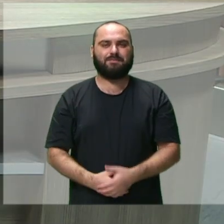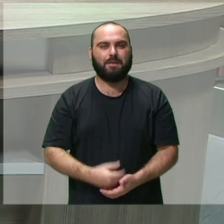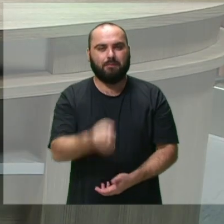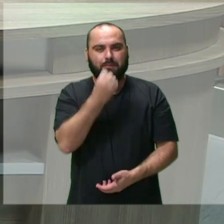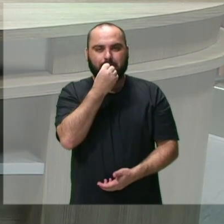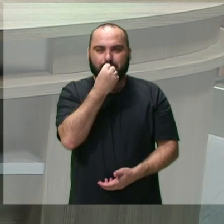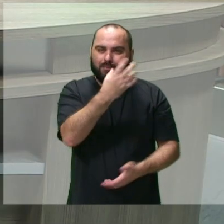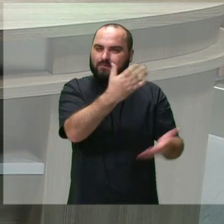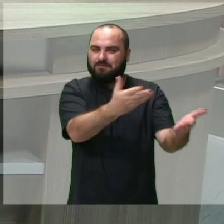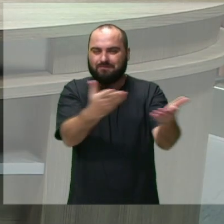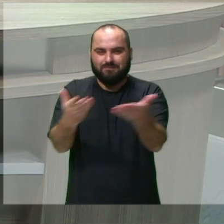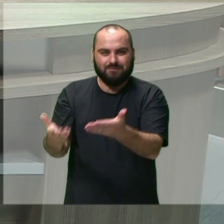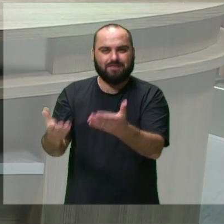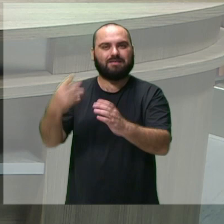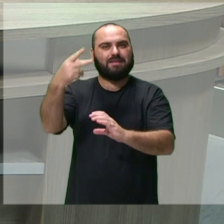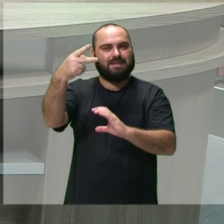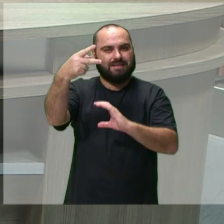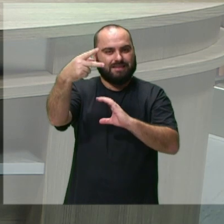muito bem-vindo aqui ao